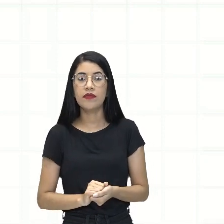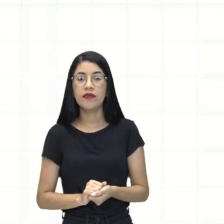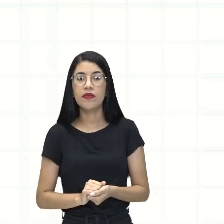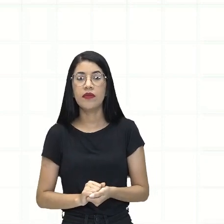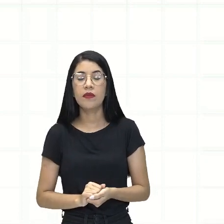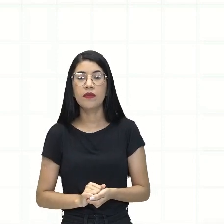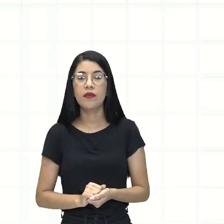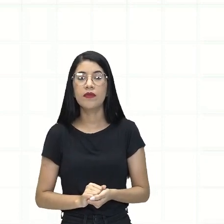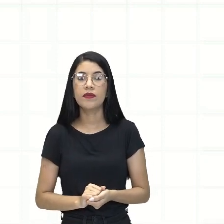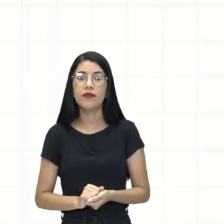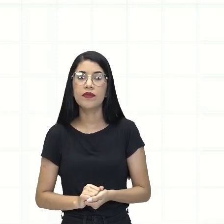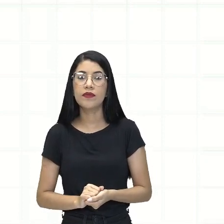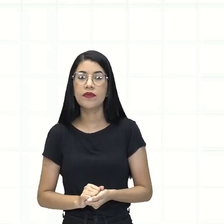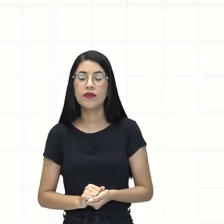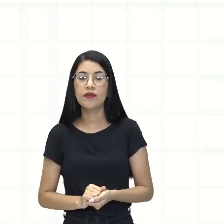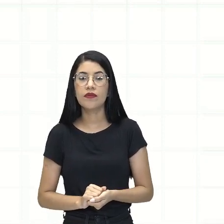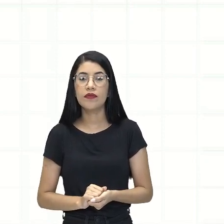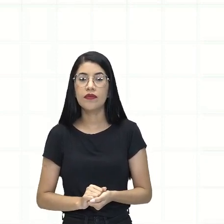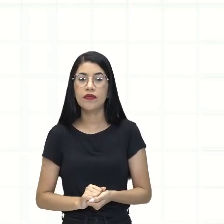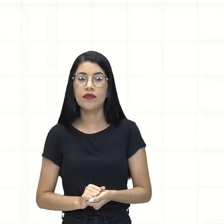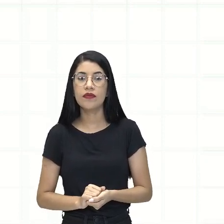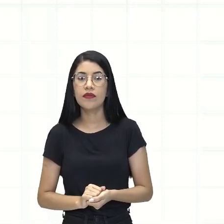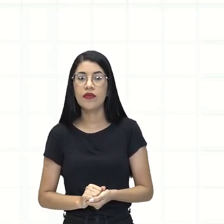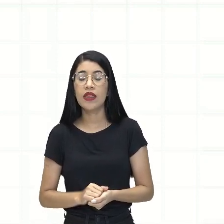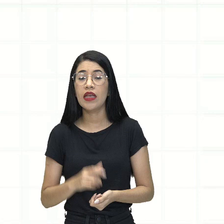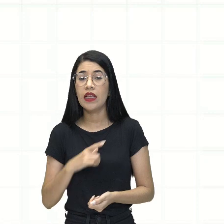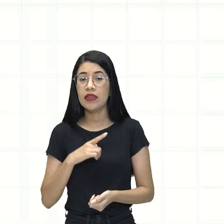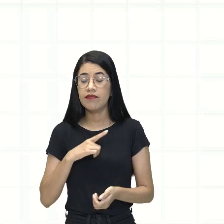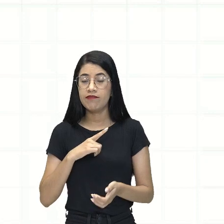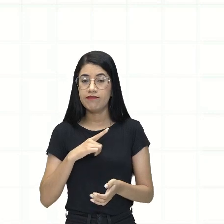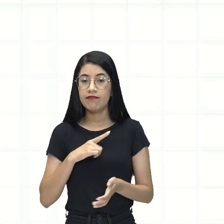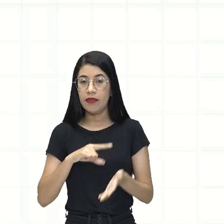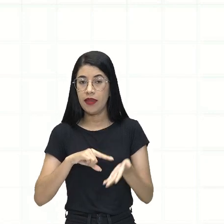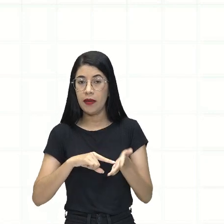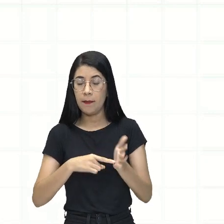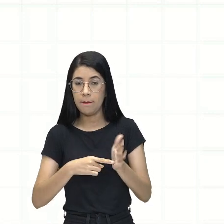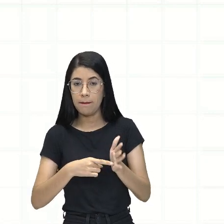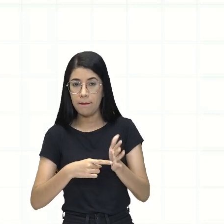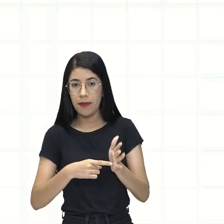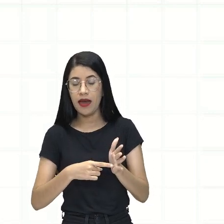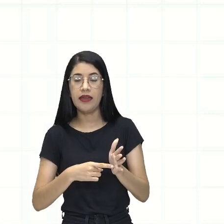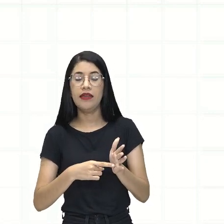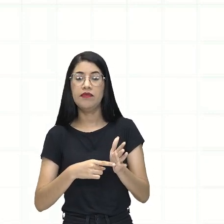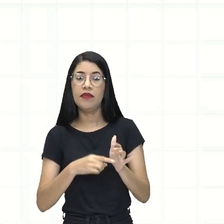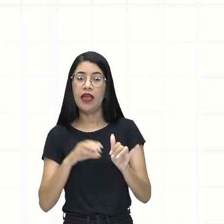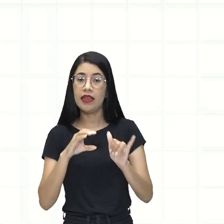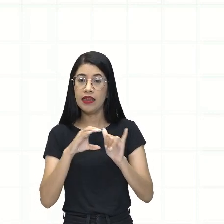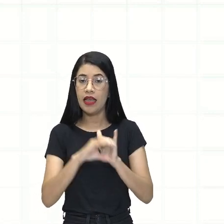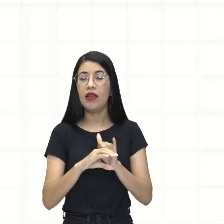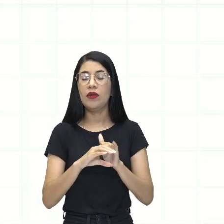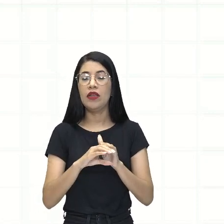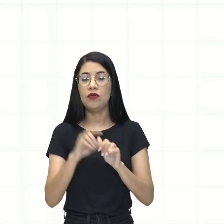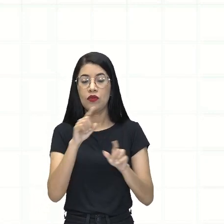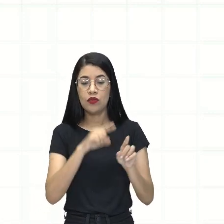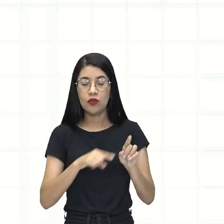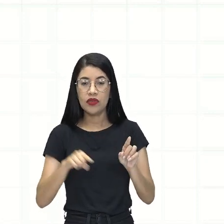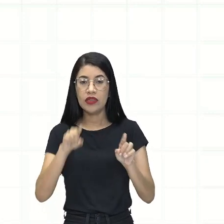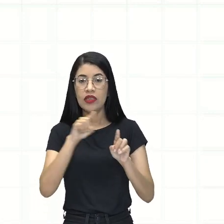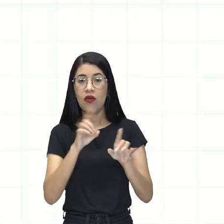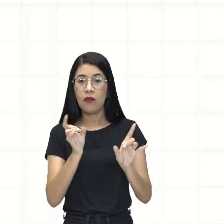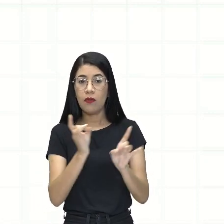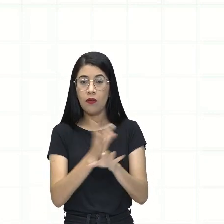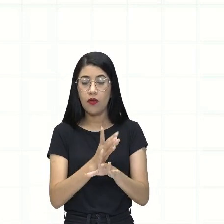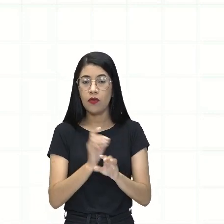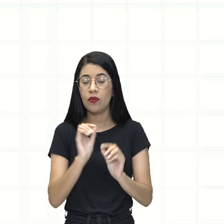vocês, né, que temos as máquinas térmicas de ciclo fechado. Nas máquinas térmicas de